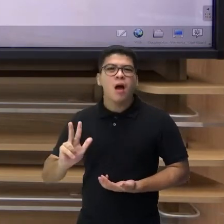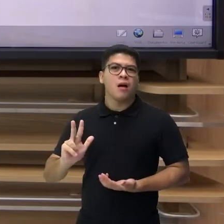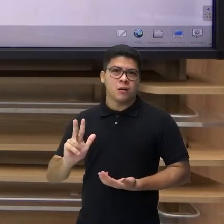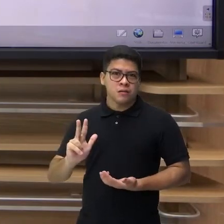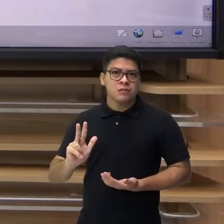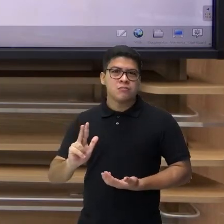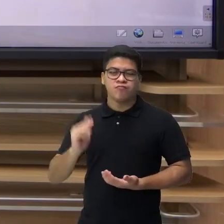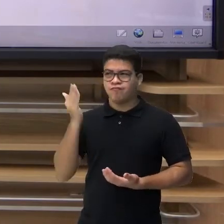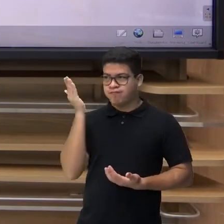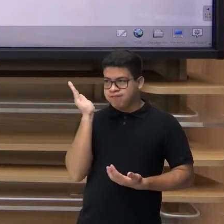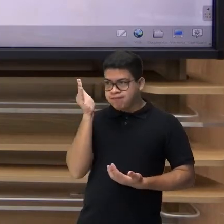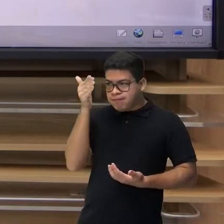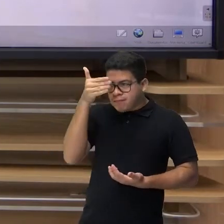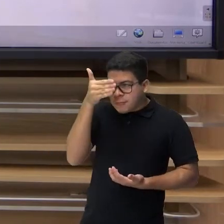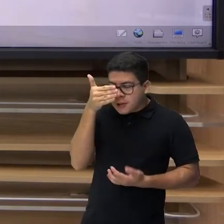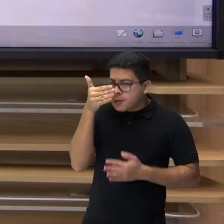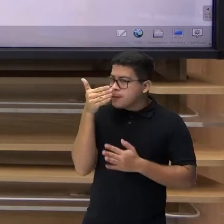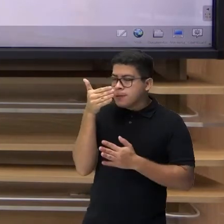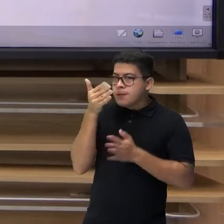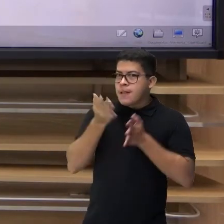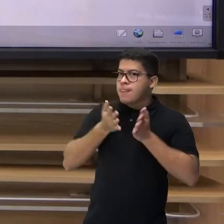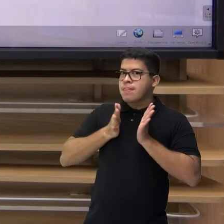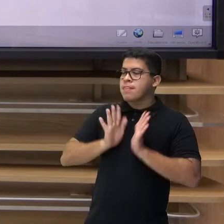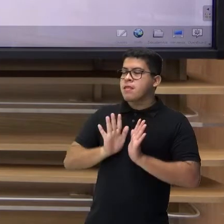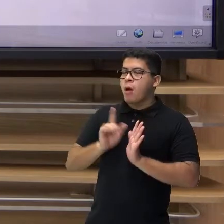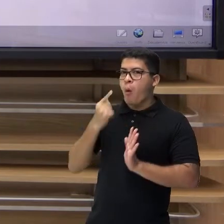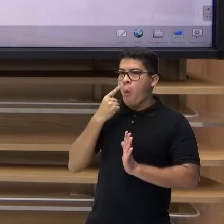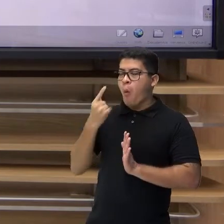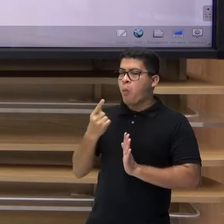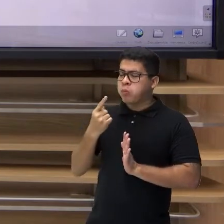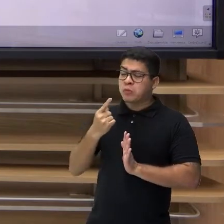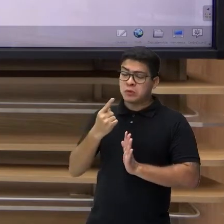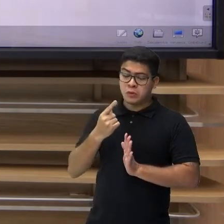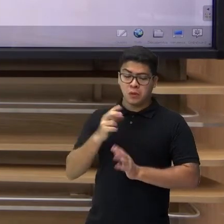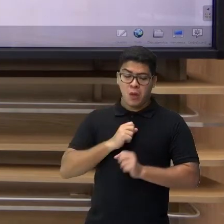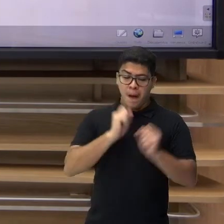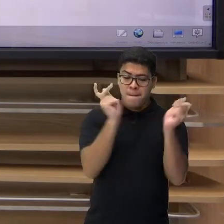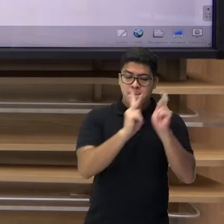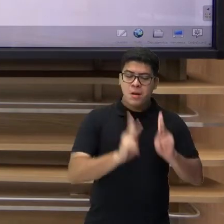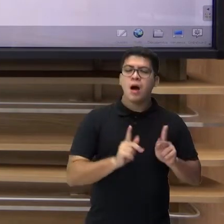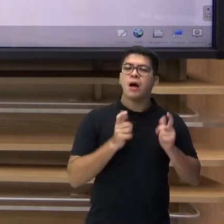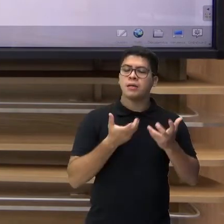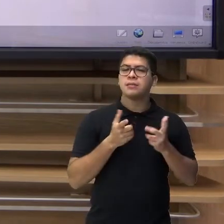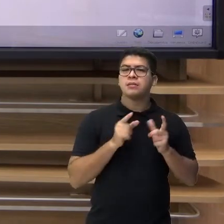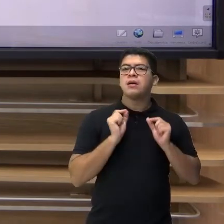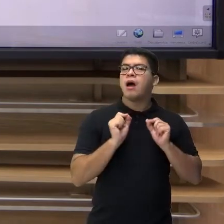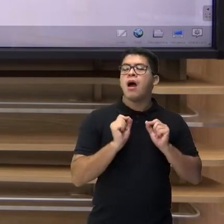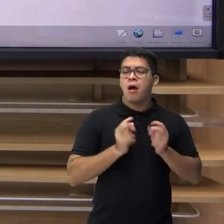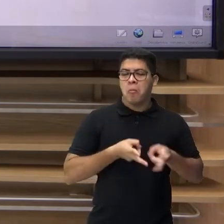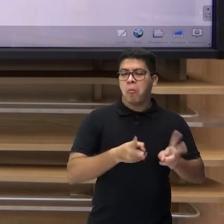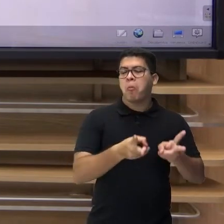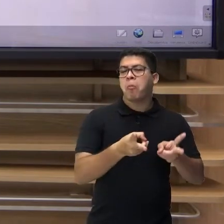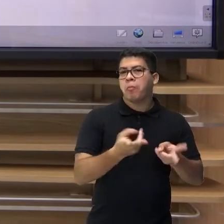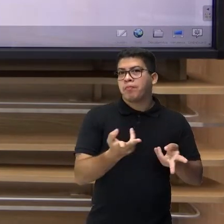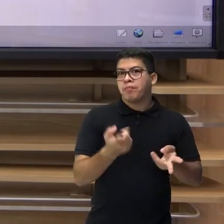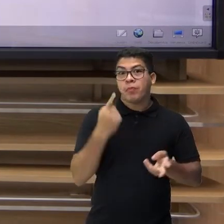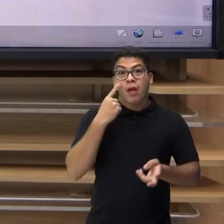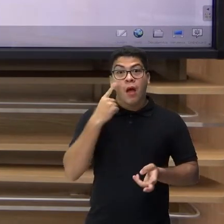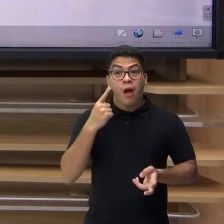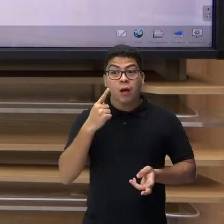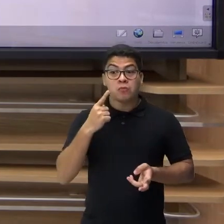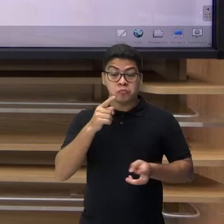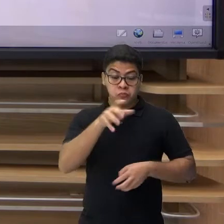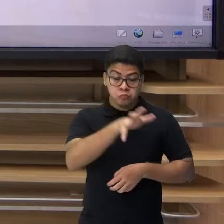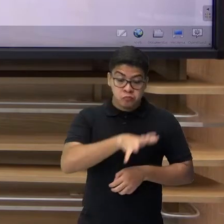vista grossa com a intenção de manter a paz. E aqui a gente vai ver a formação de